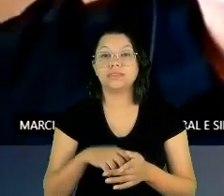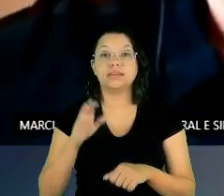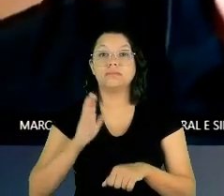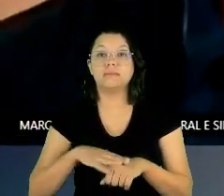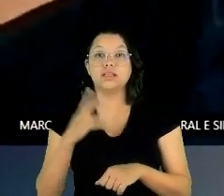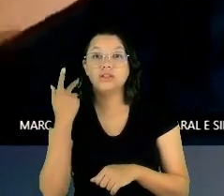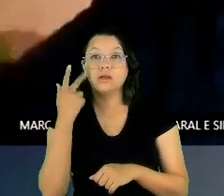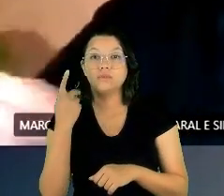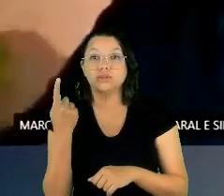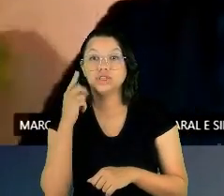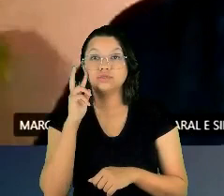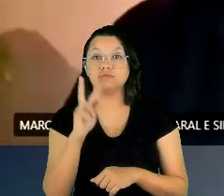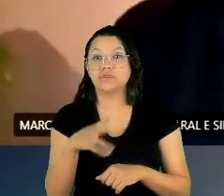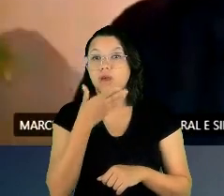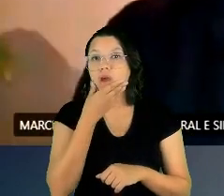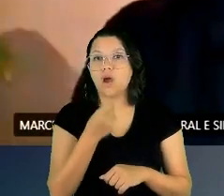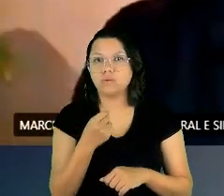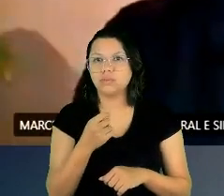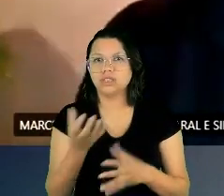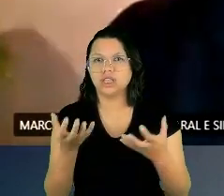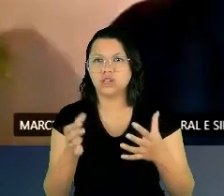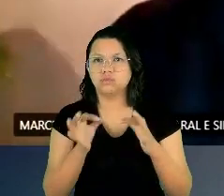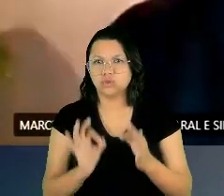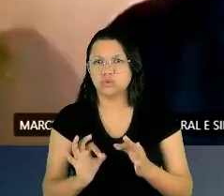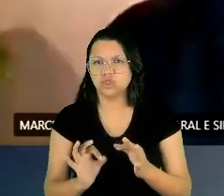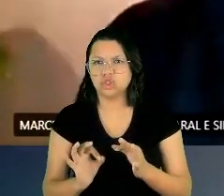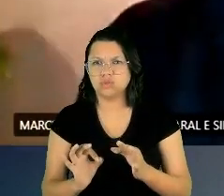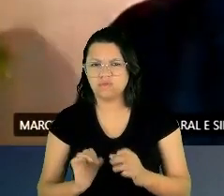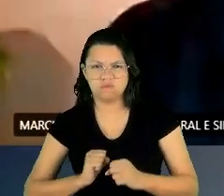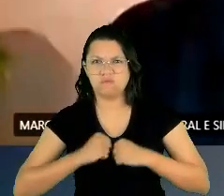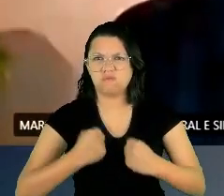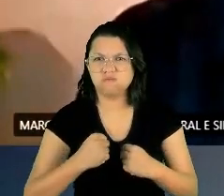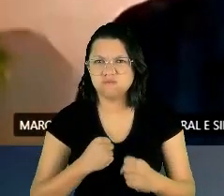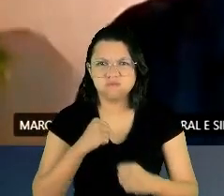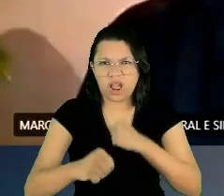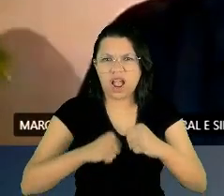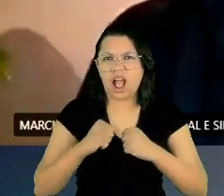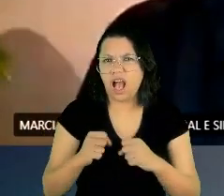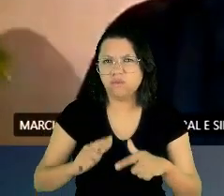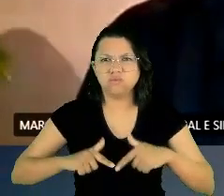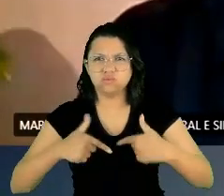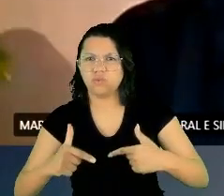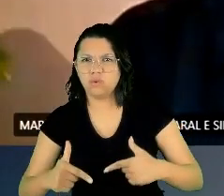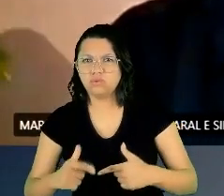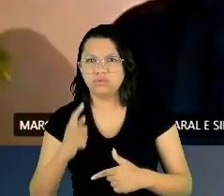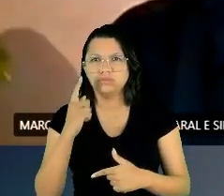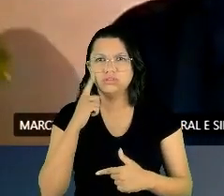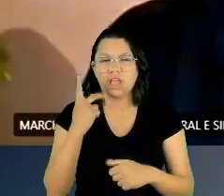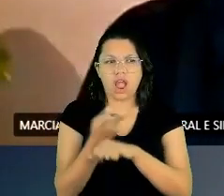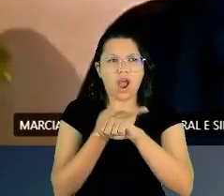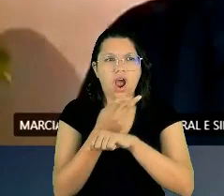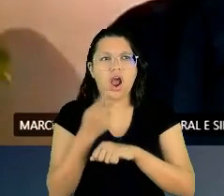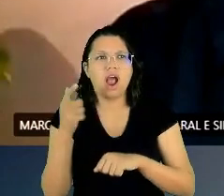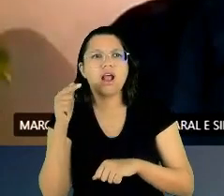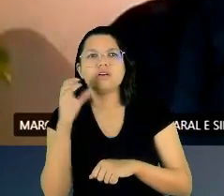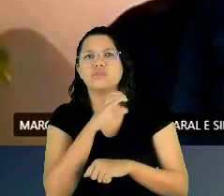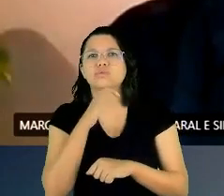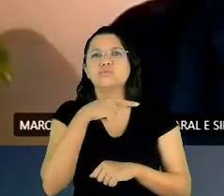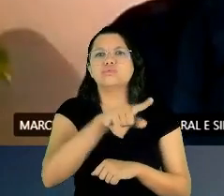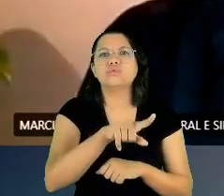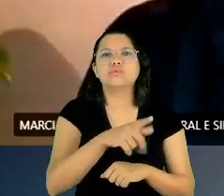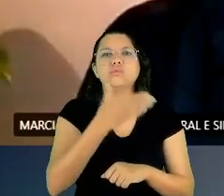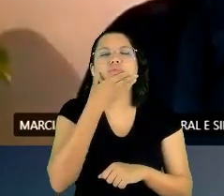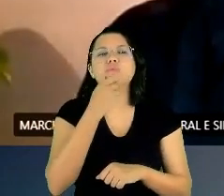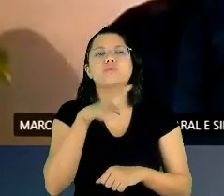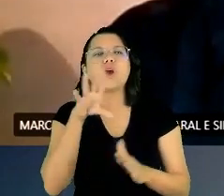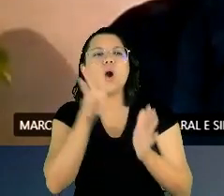Então, é mais comum a gente ver homens querendo justiça, partir para cima e brigar, e ir atrás do bandido que roubou alguém uma bolsa na rua,